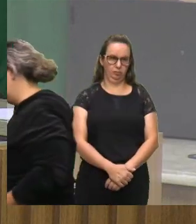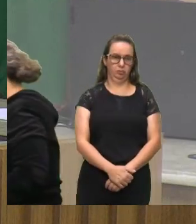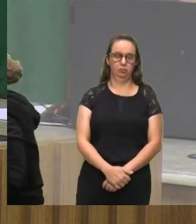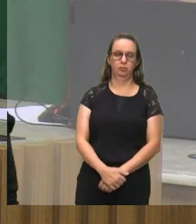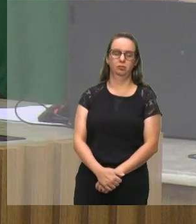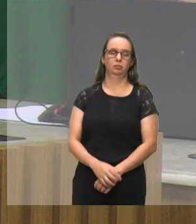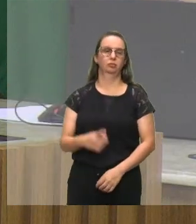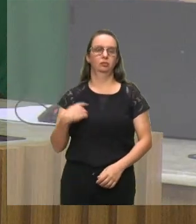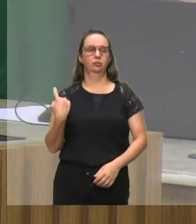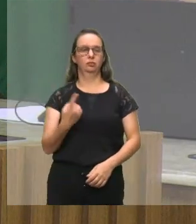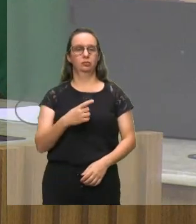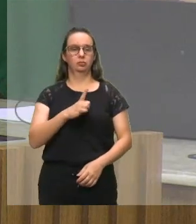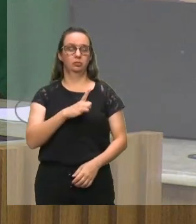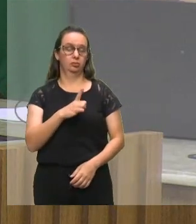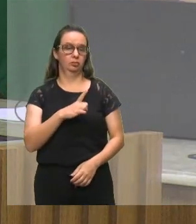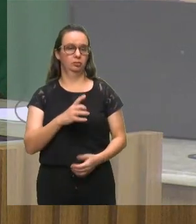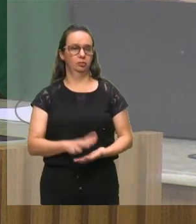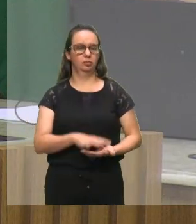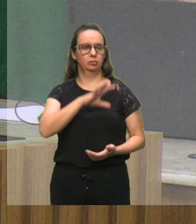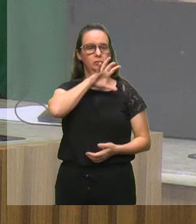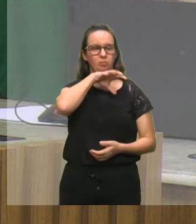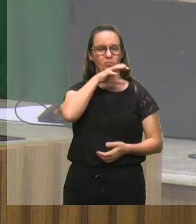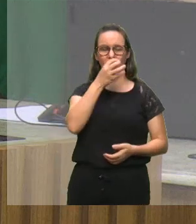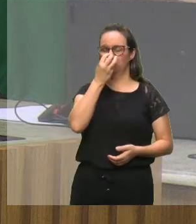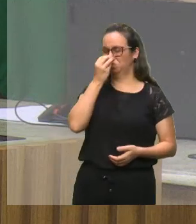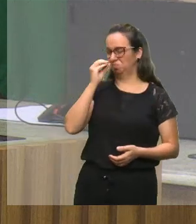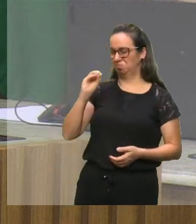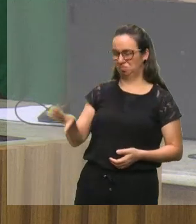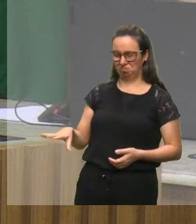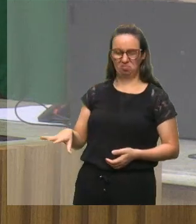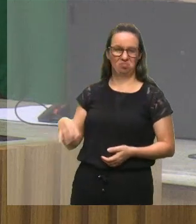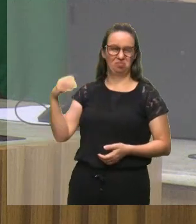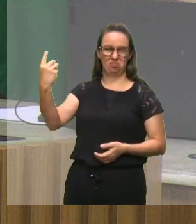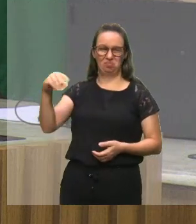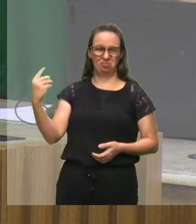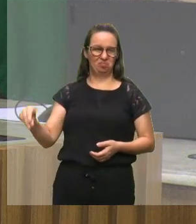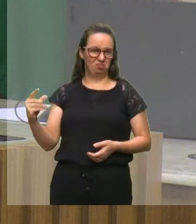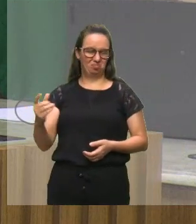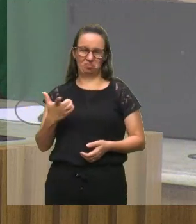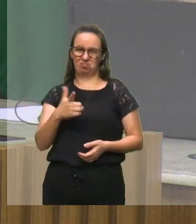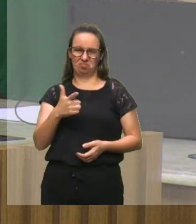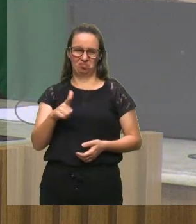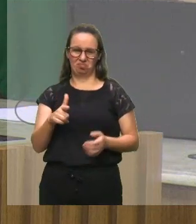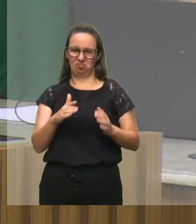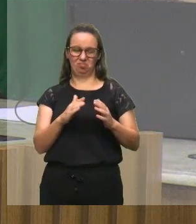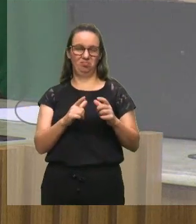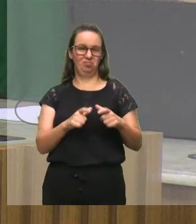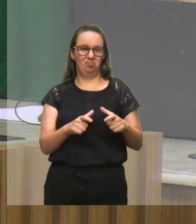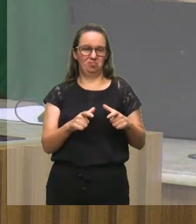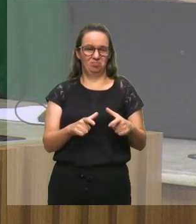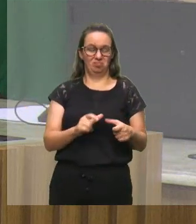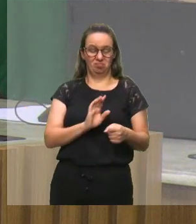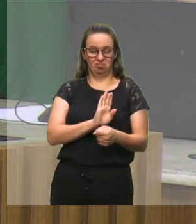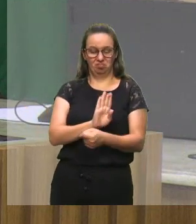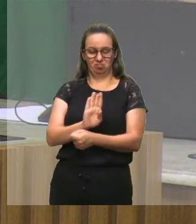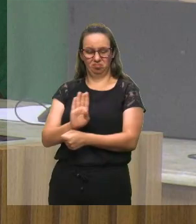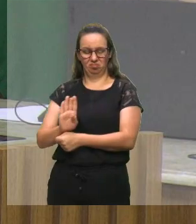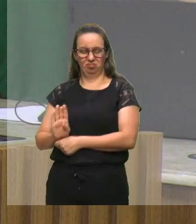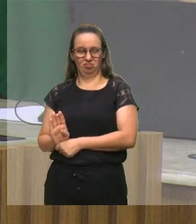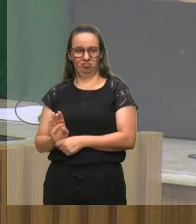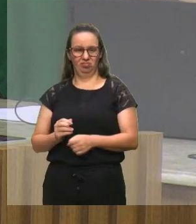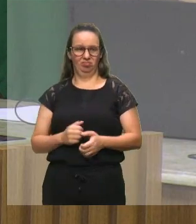em Assis. Animais maltratados e abandonados que não têm local, inclusive, para que sejam protegidos, mesmo